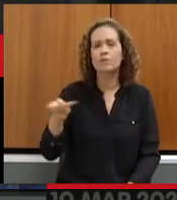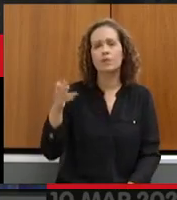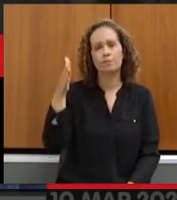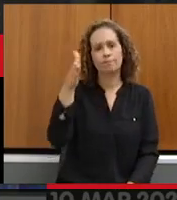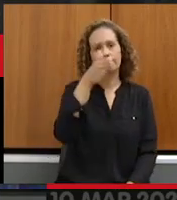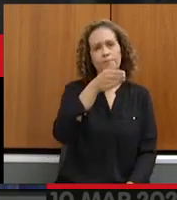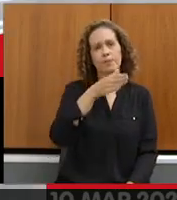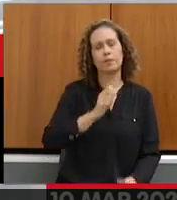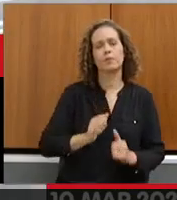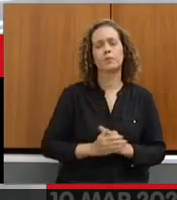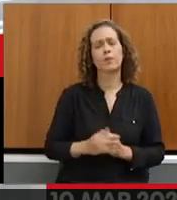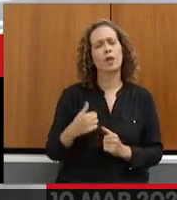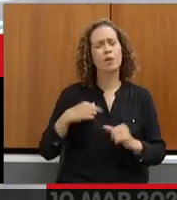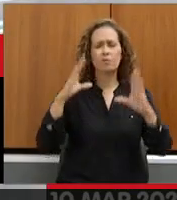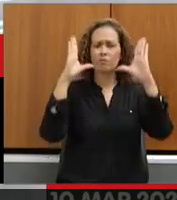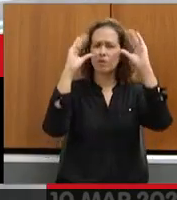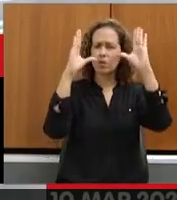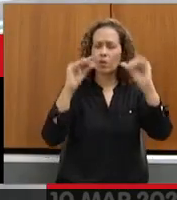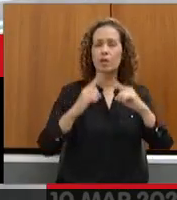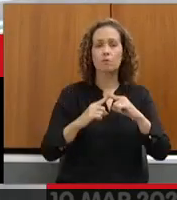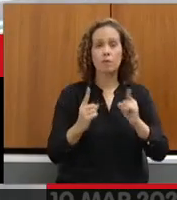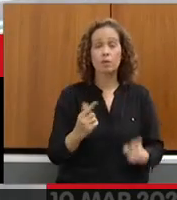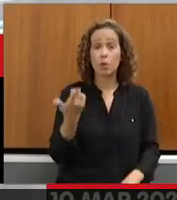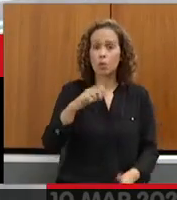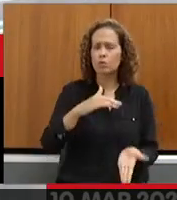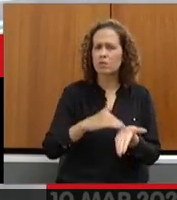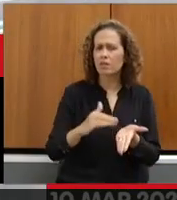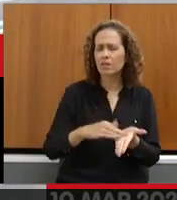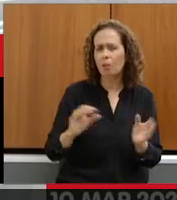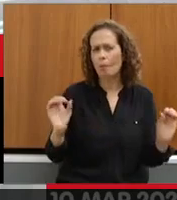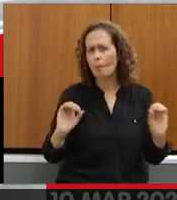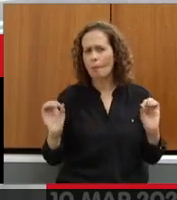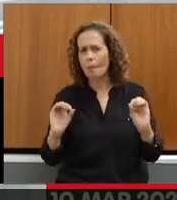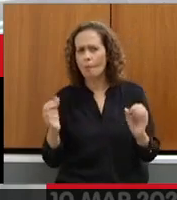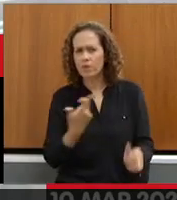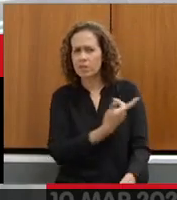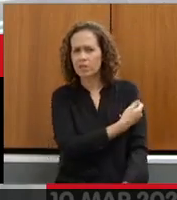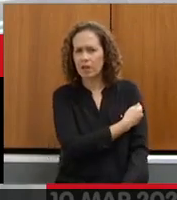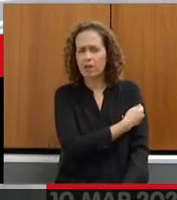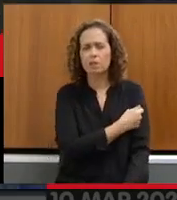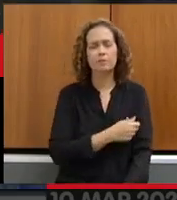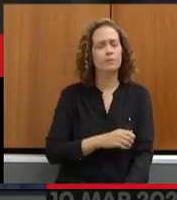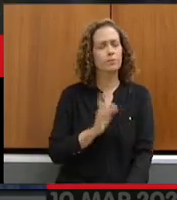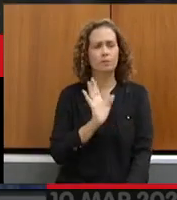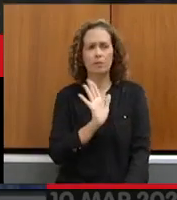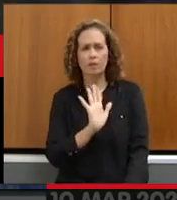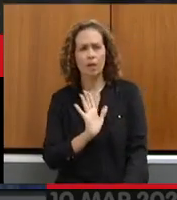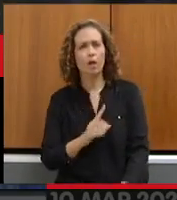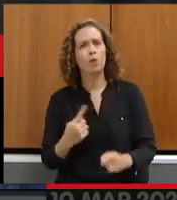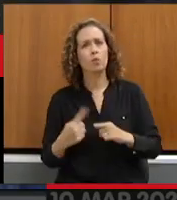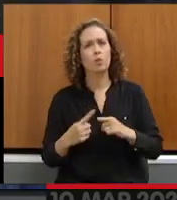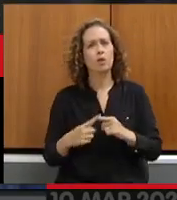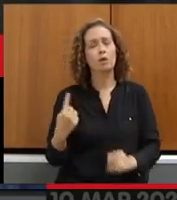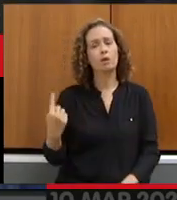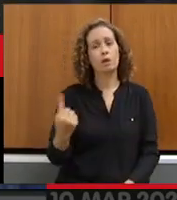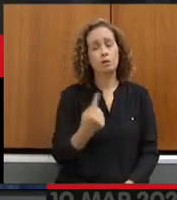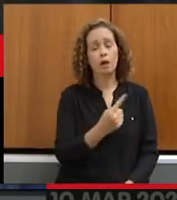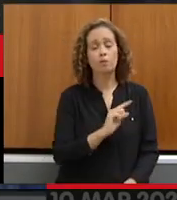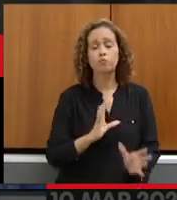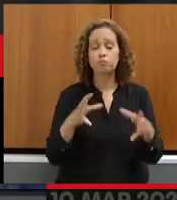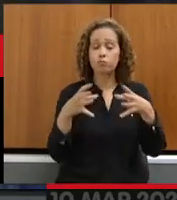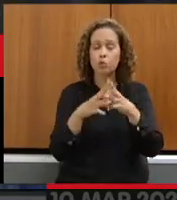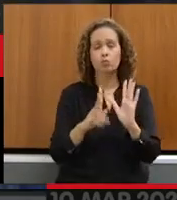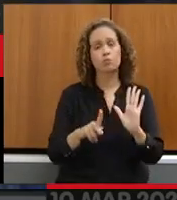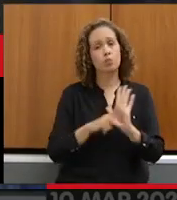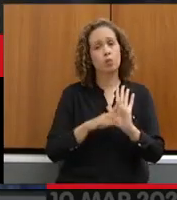eu tenho tanto tranquilidade com isso também tem uns outros secretário ou autoridade foi vacinado não não porque cada um está no seu grupo específico